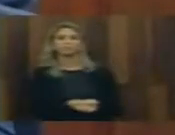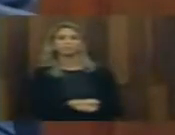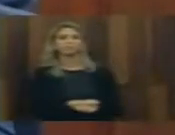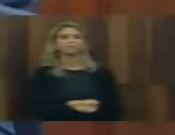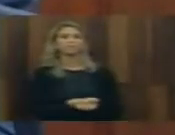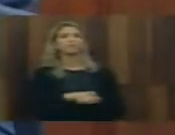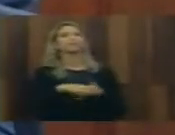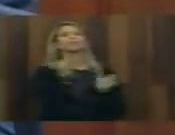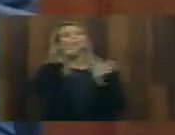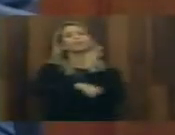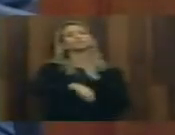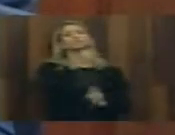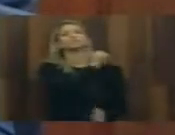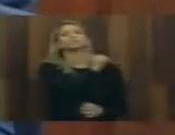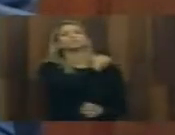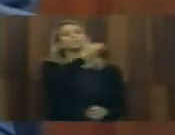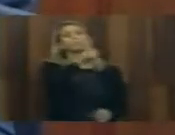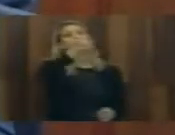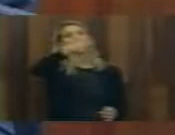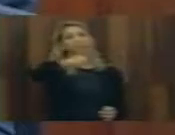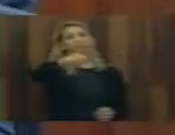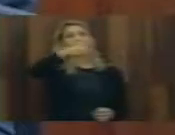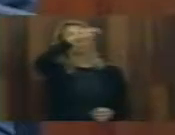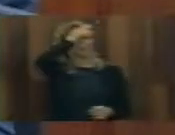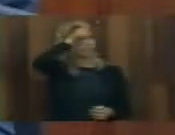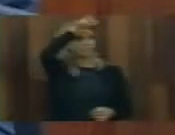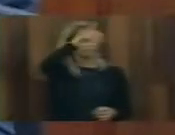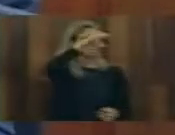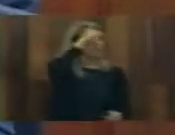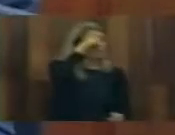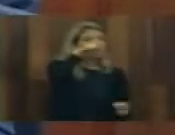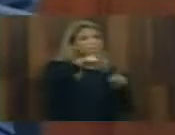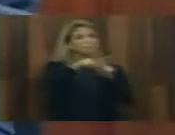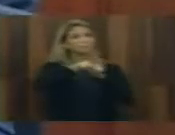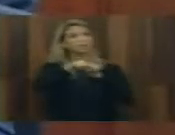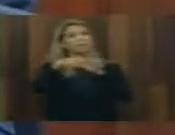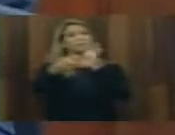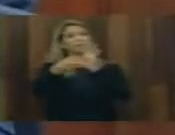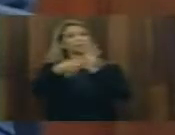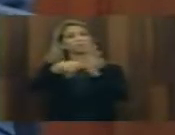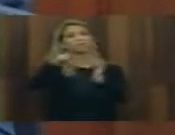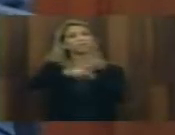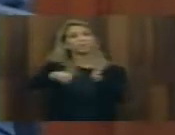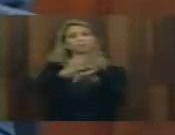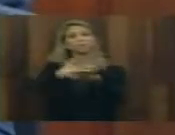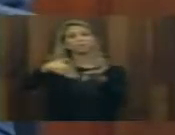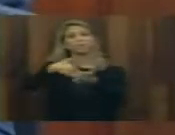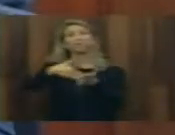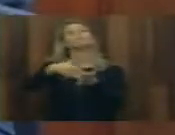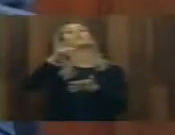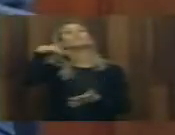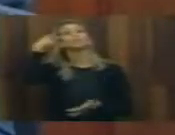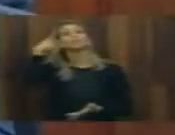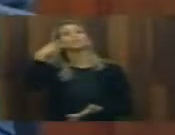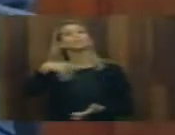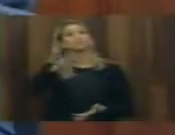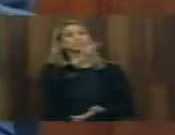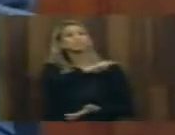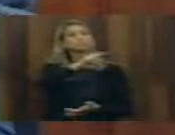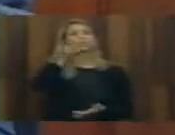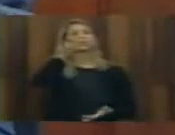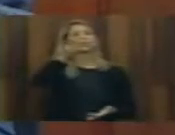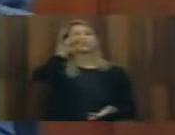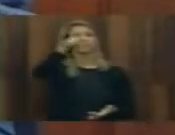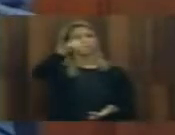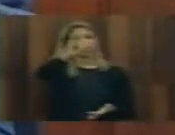61/19, promovente Adriano Guilherme de Teves Moreno. Veto total oposto ao projeto de lei 173/18, de autoria do vereador Vanderlei Bento, que